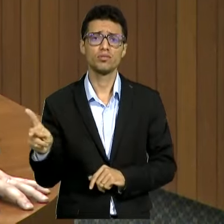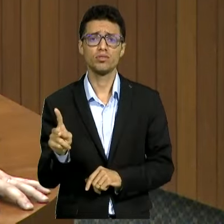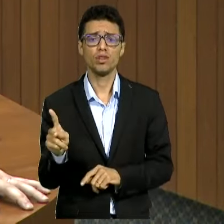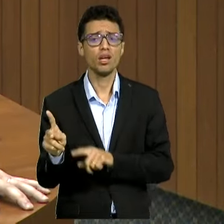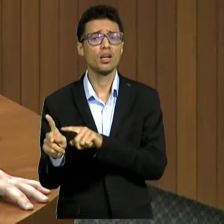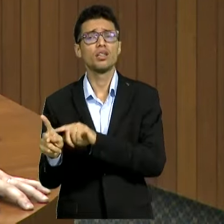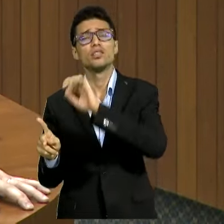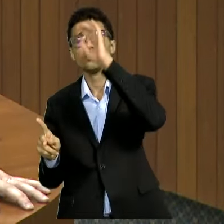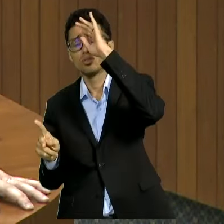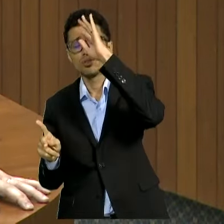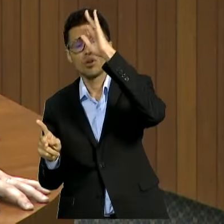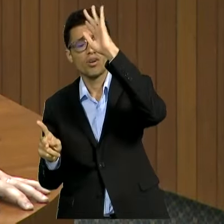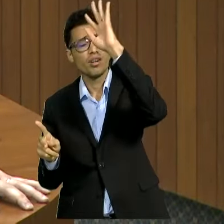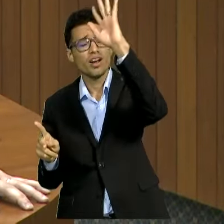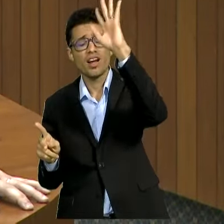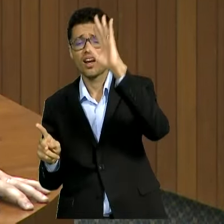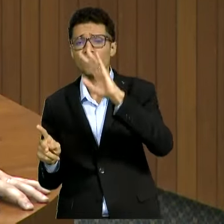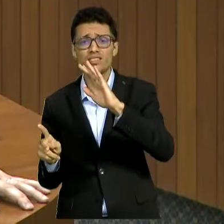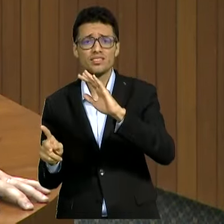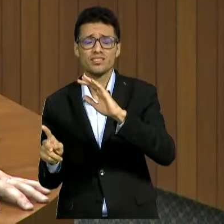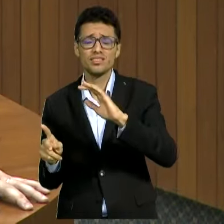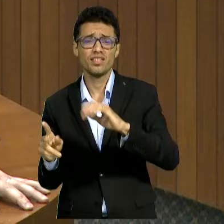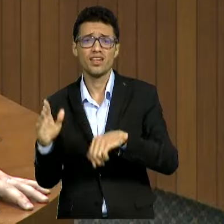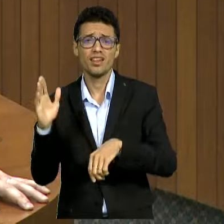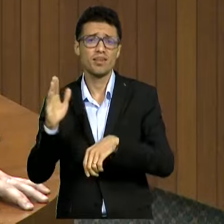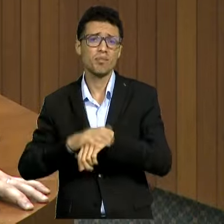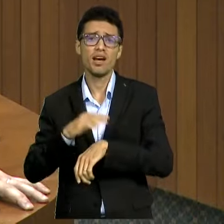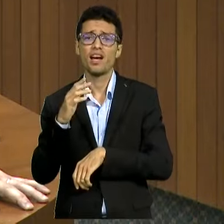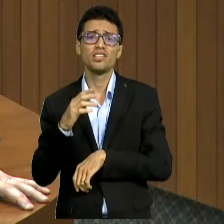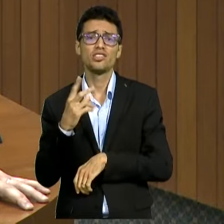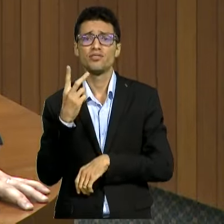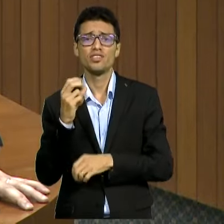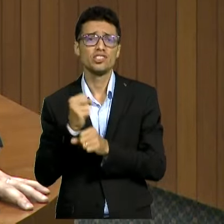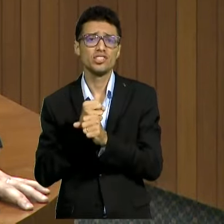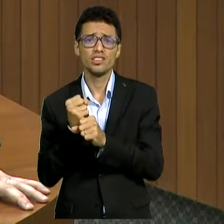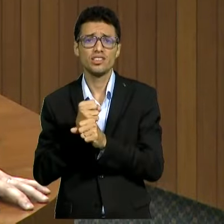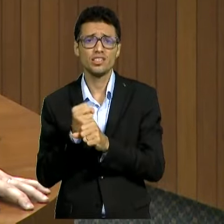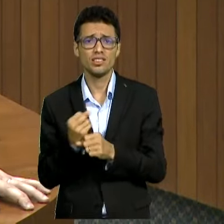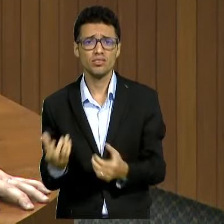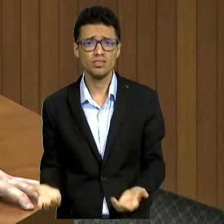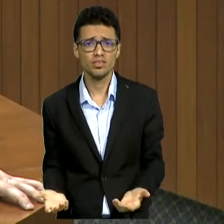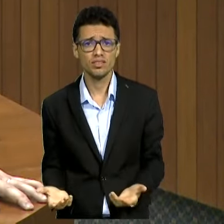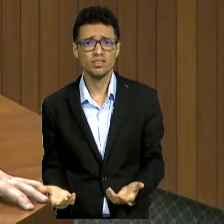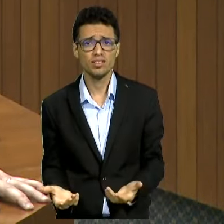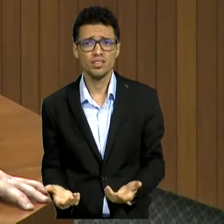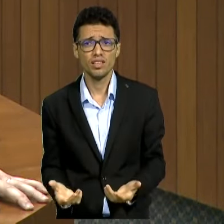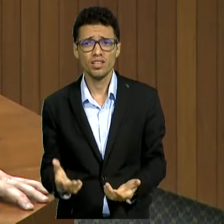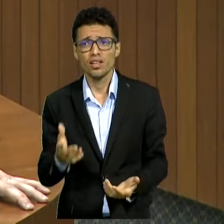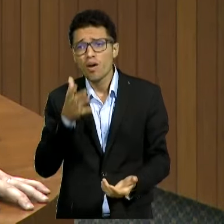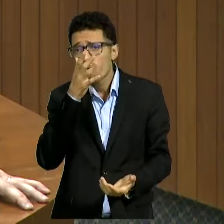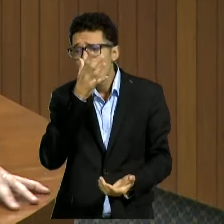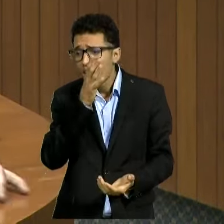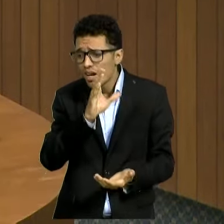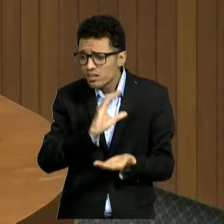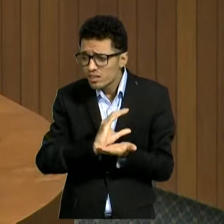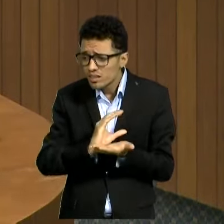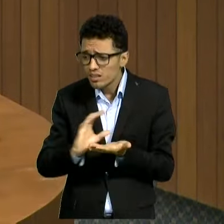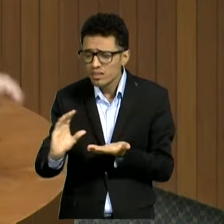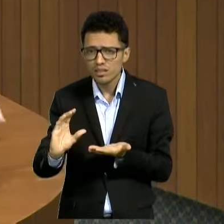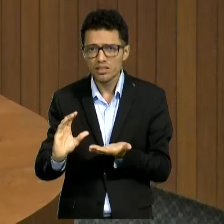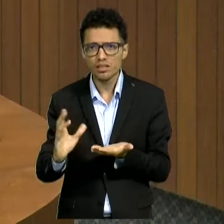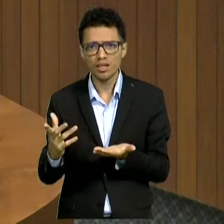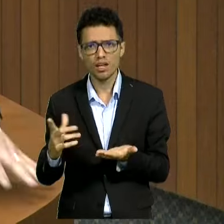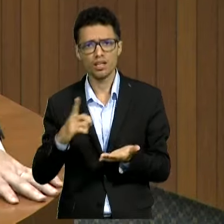com isso depois de mais de 2 décadas. E quando estão, deputado Leandro Belo, em vias de receber esse recurso nas suas contas, vem